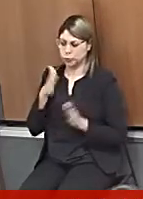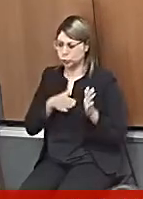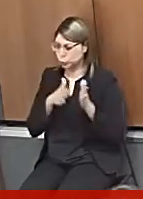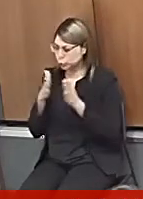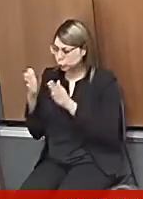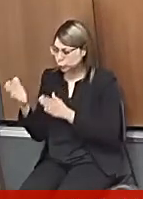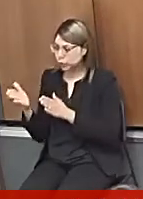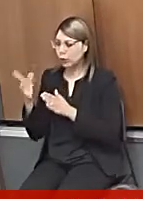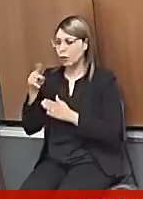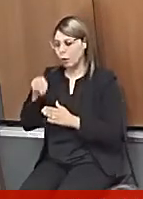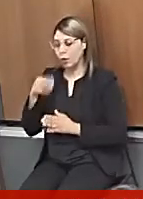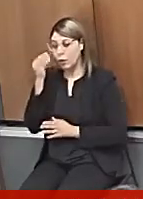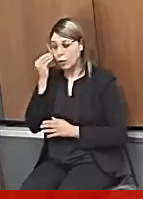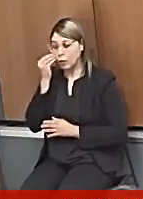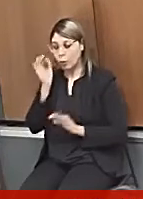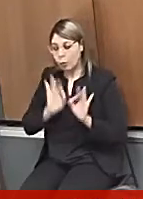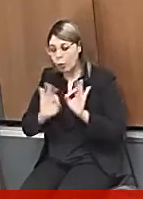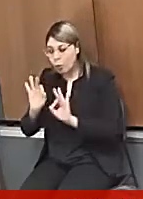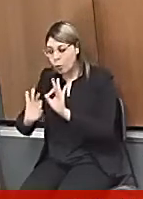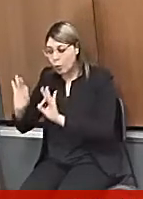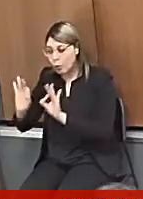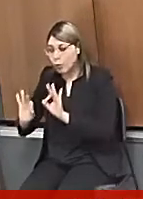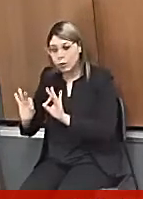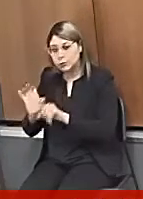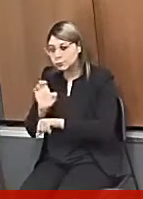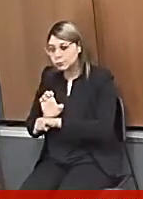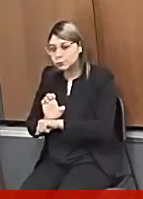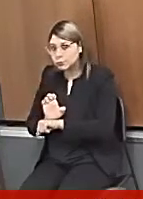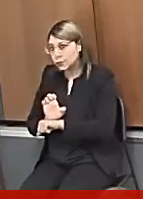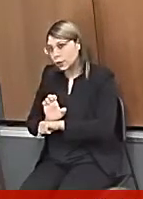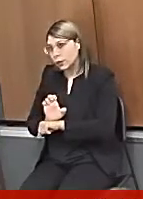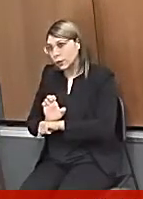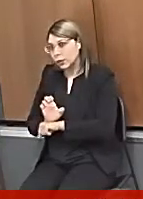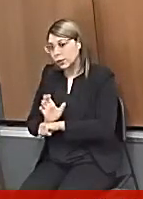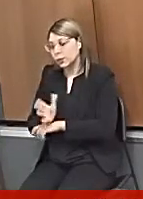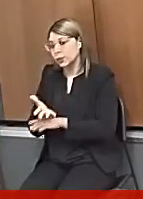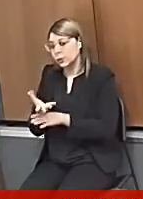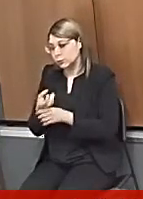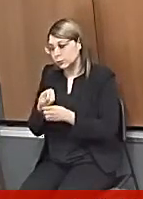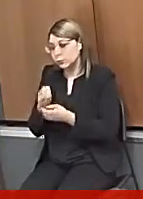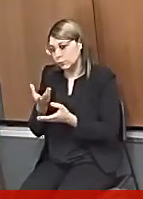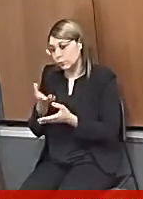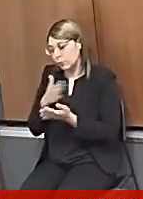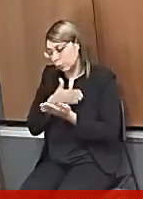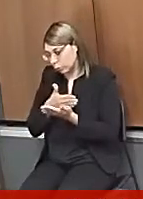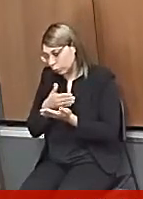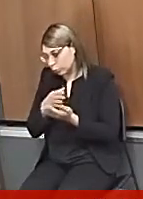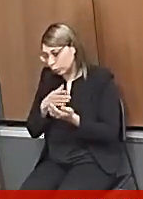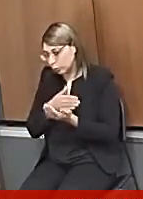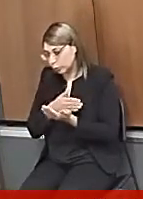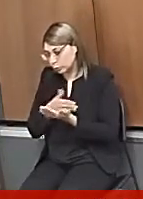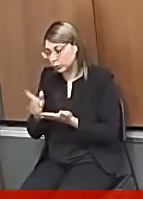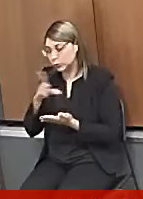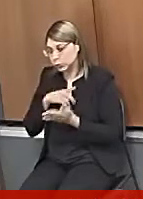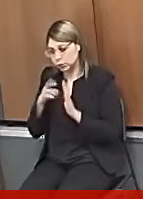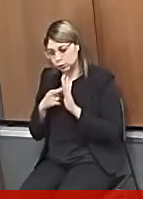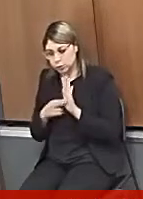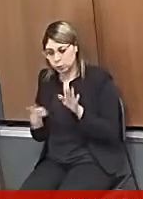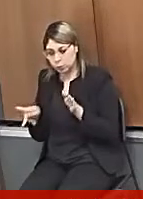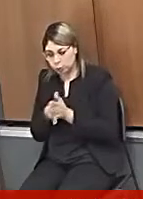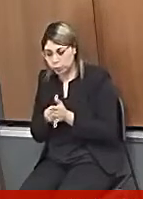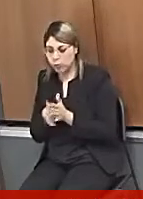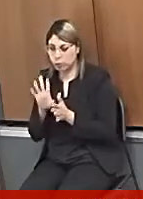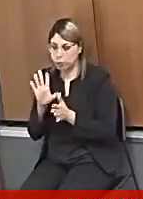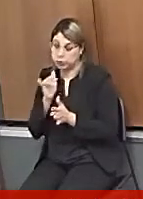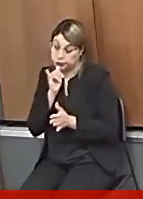do tempo foi a tentativa de organizar o estado não se furtou é trouxe para o regime próprio infelizmente com a